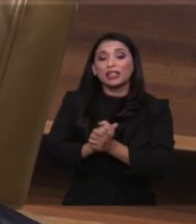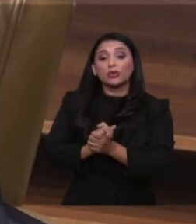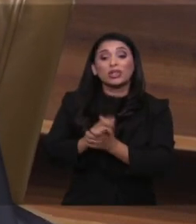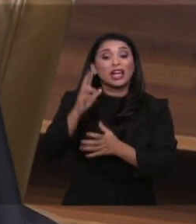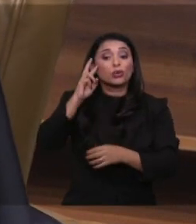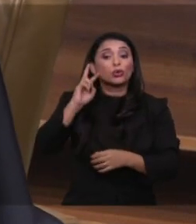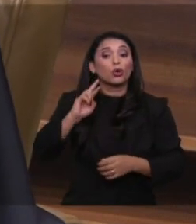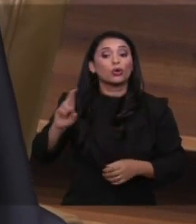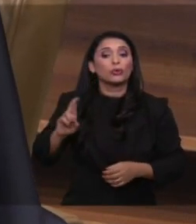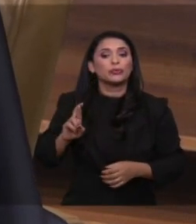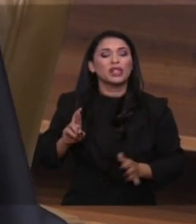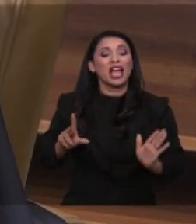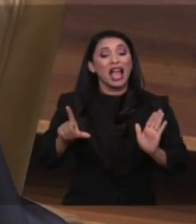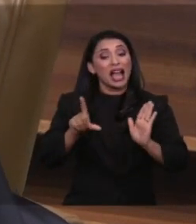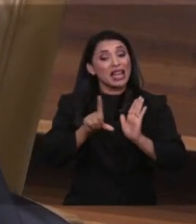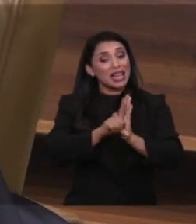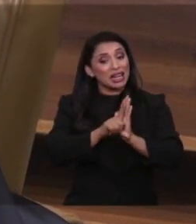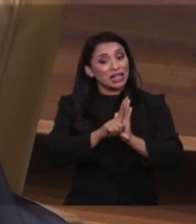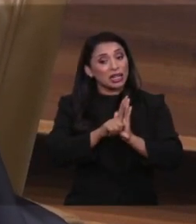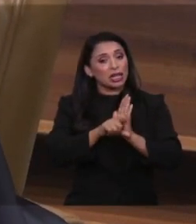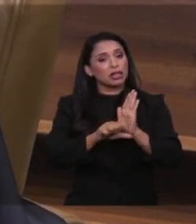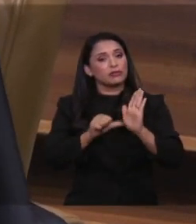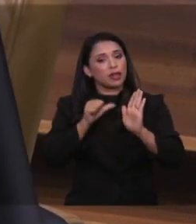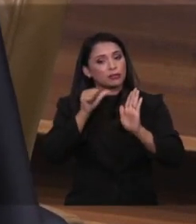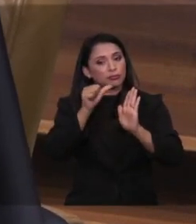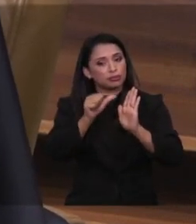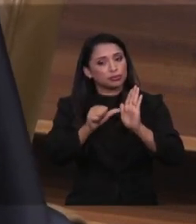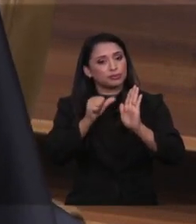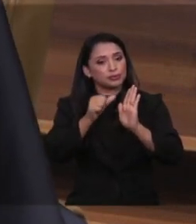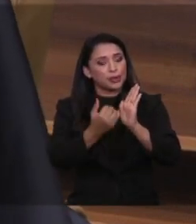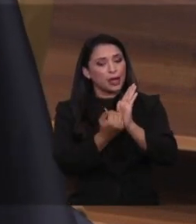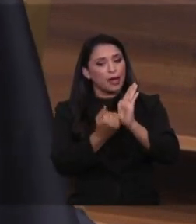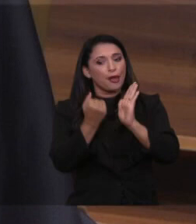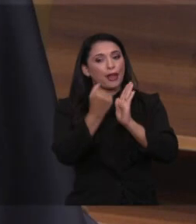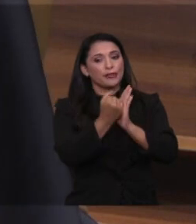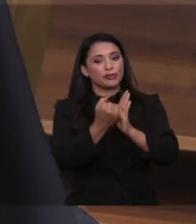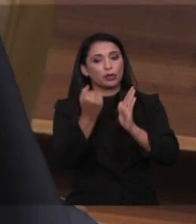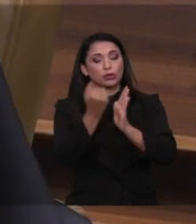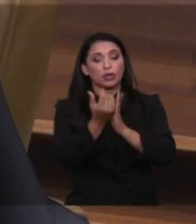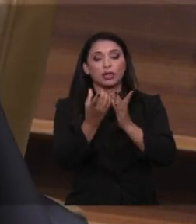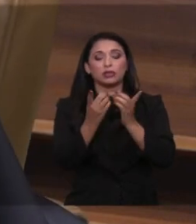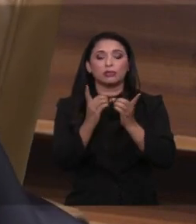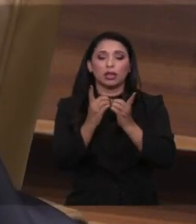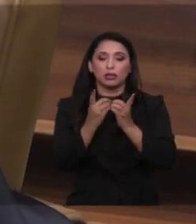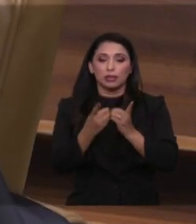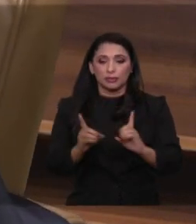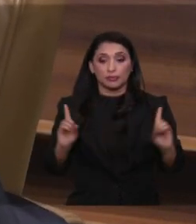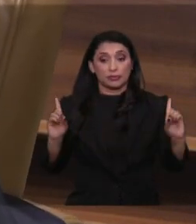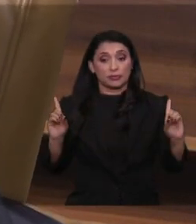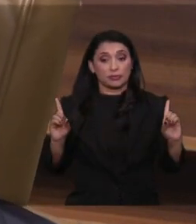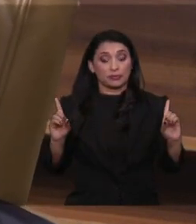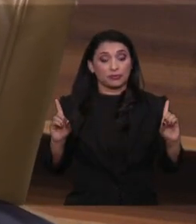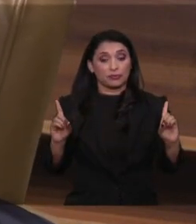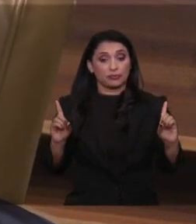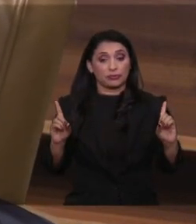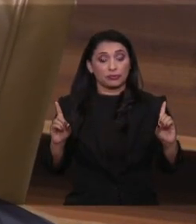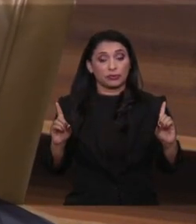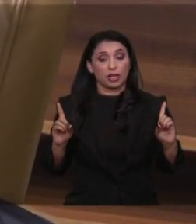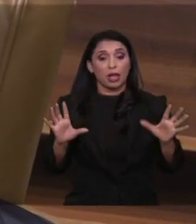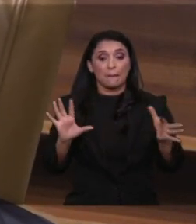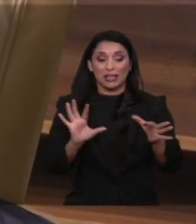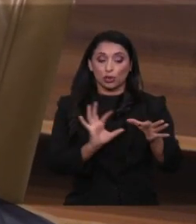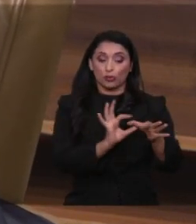A legislação, então, vai evoluindo na medida em que permite o desquitar, mas não permite a ruptura do